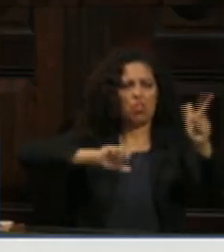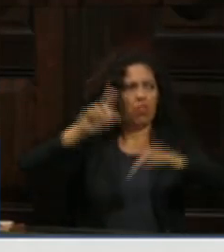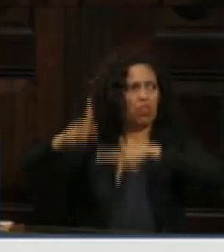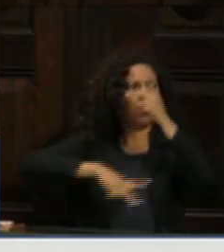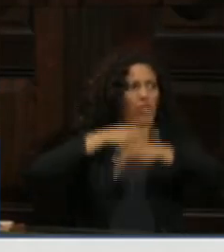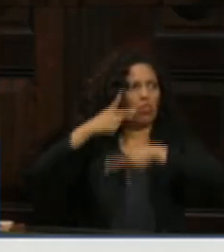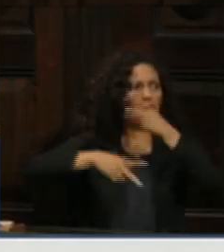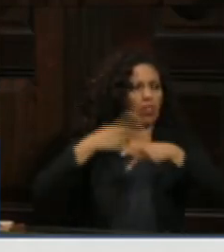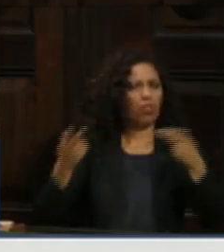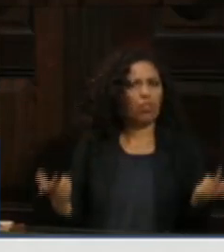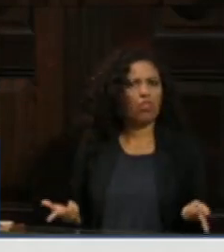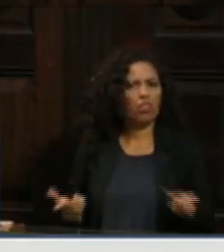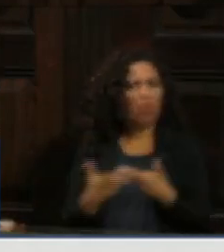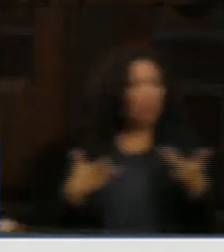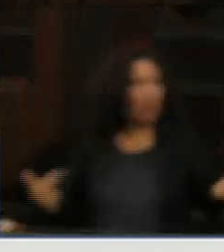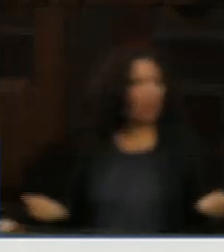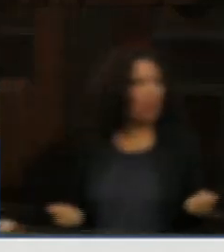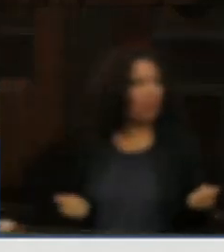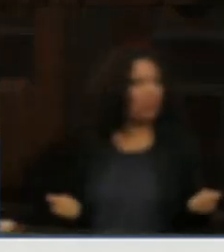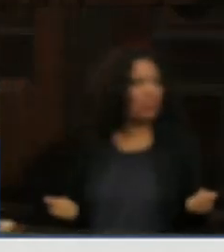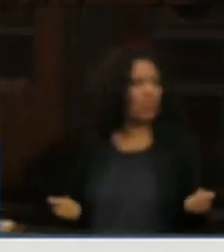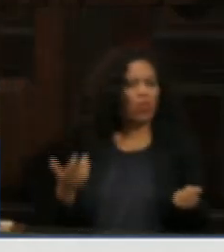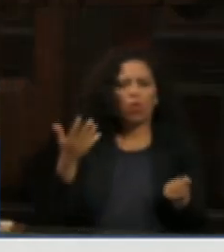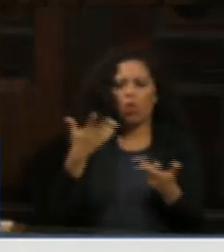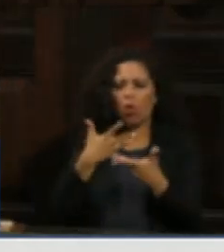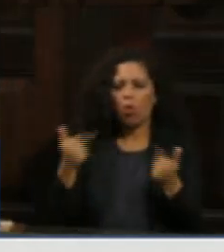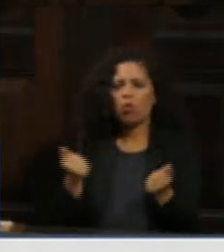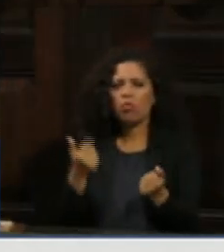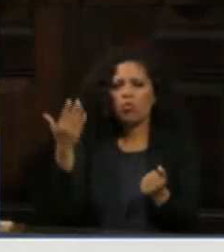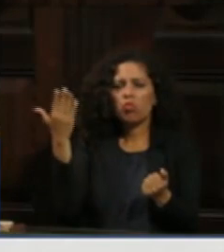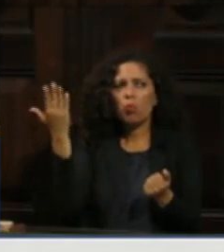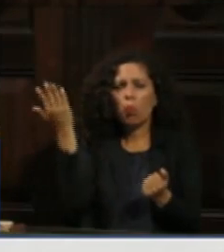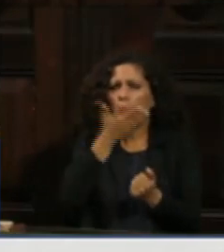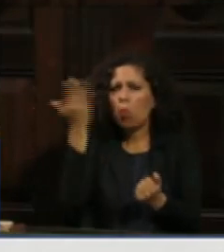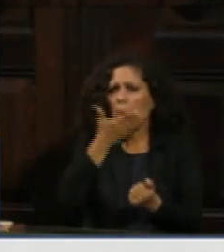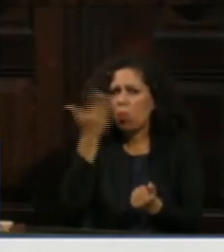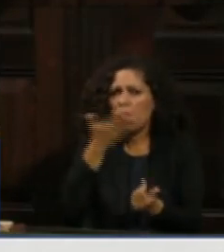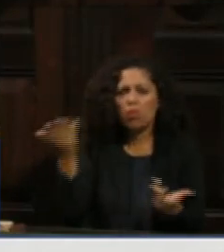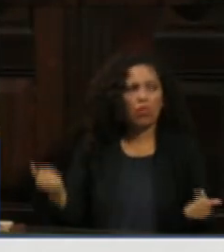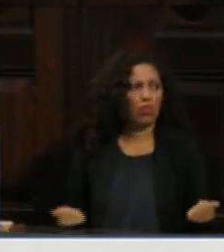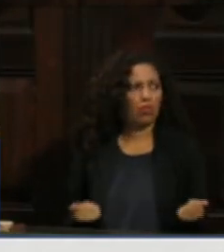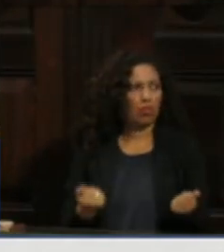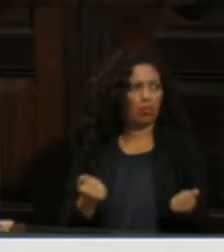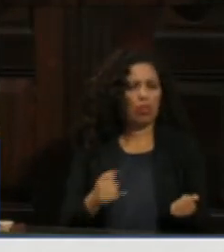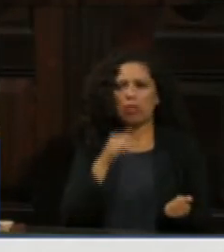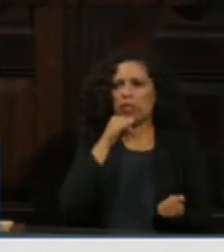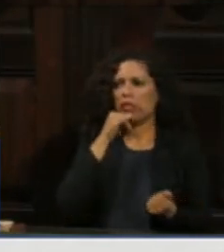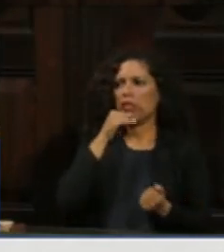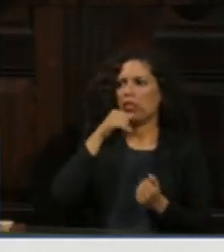olhamos nos olhos, somos aqueles que olhamos nos olhos das pessoas na rua, estamos nós aqui, ó, pedindo